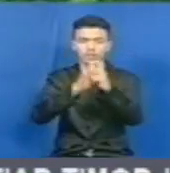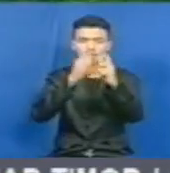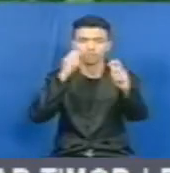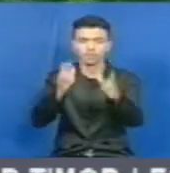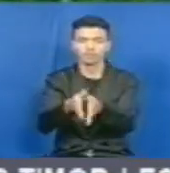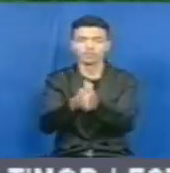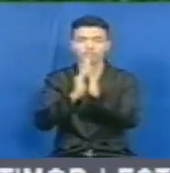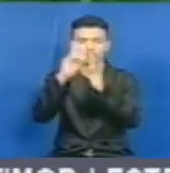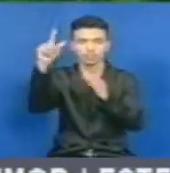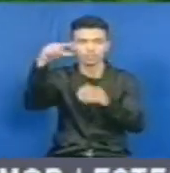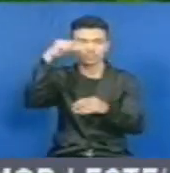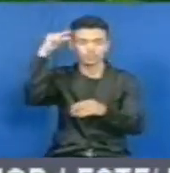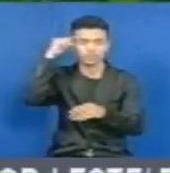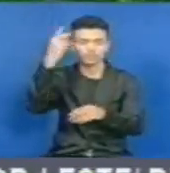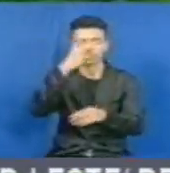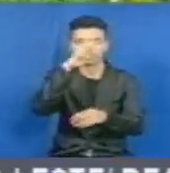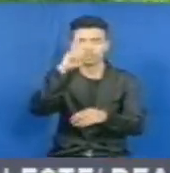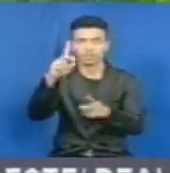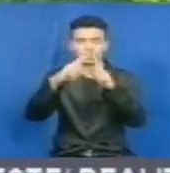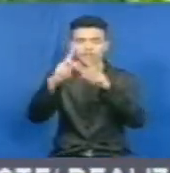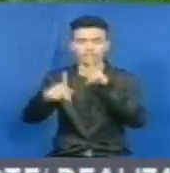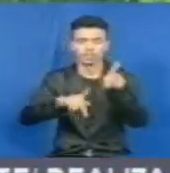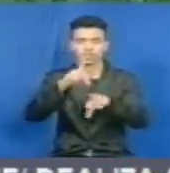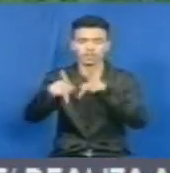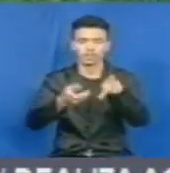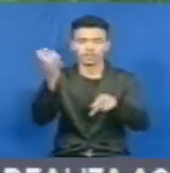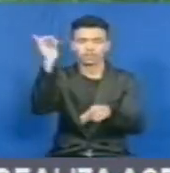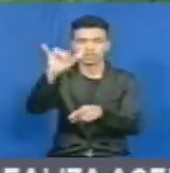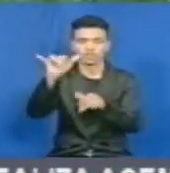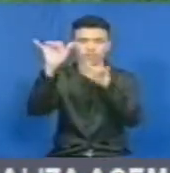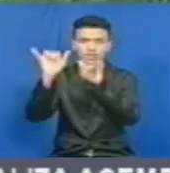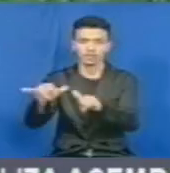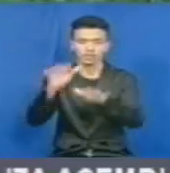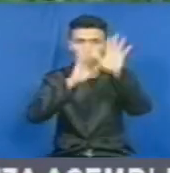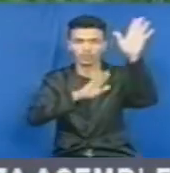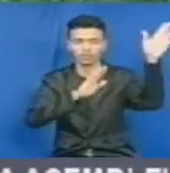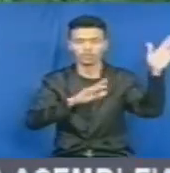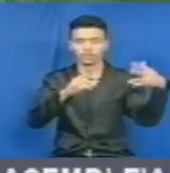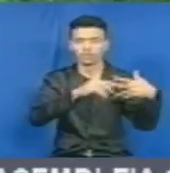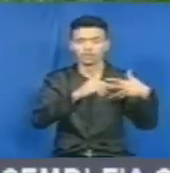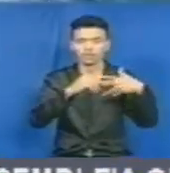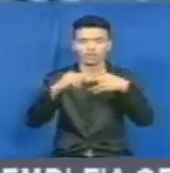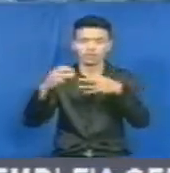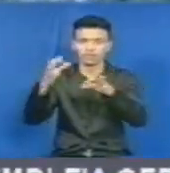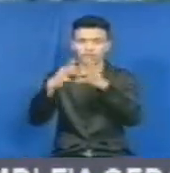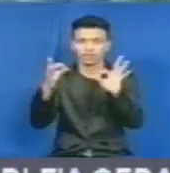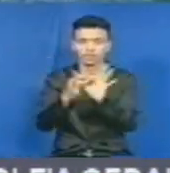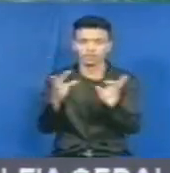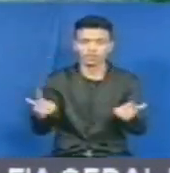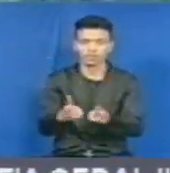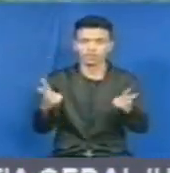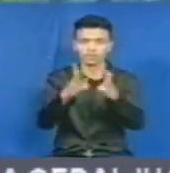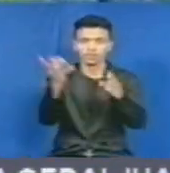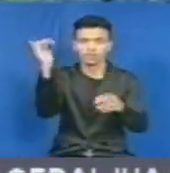ba governo, atu tau atenção ba comunidade sira ne behela ia are remotas, le liu hadi estrada atu nune,